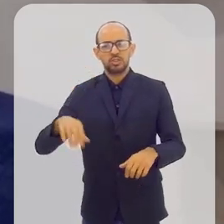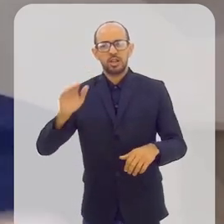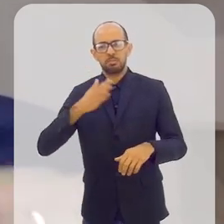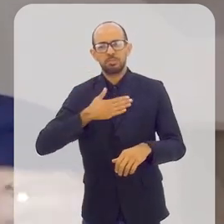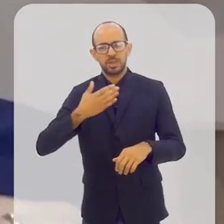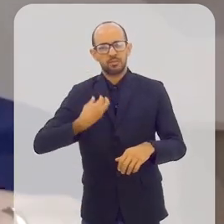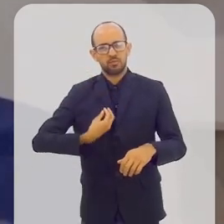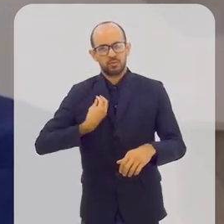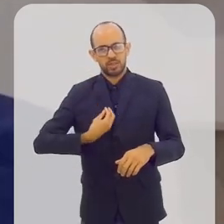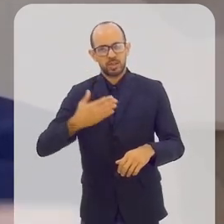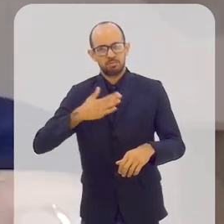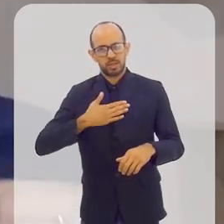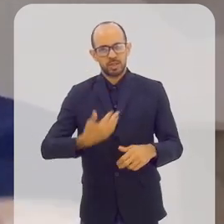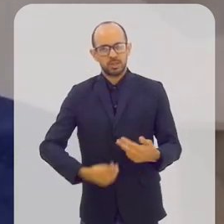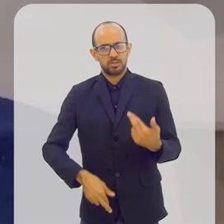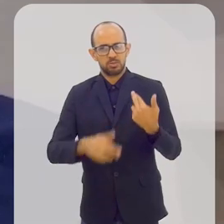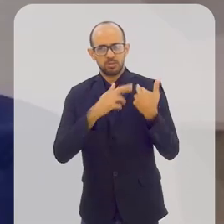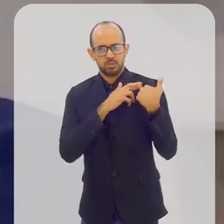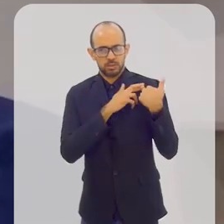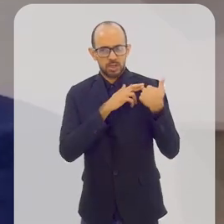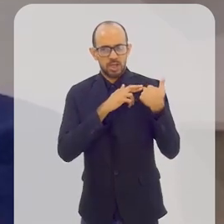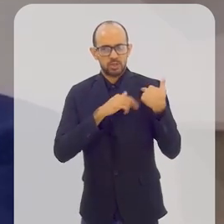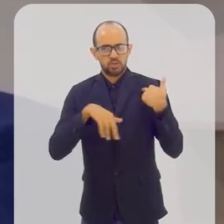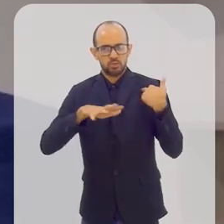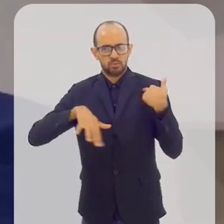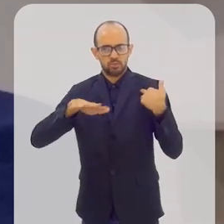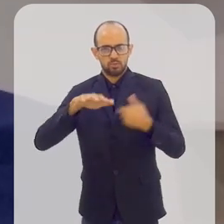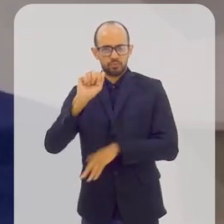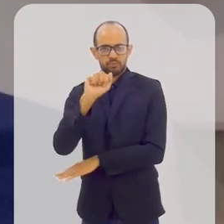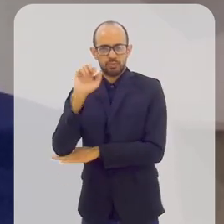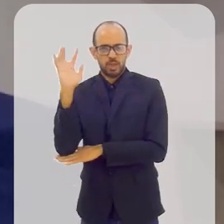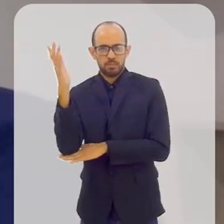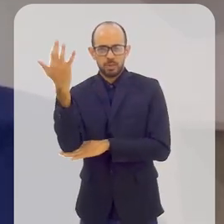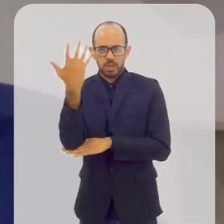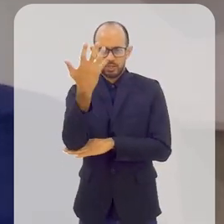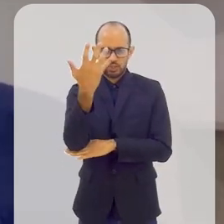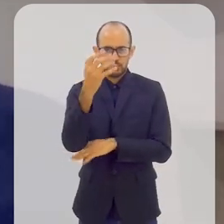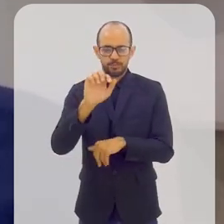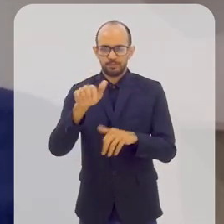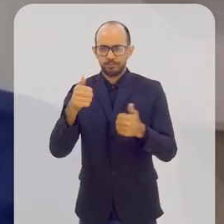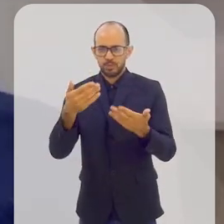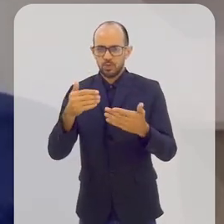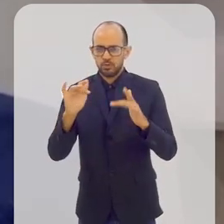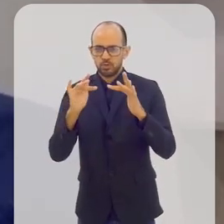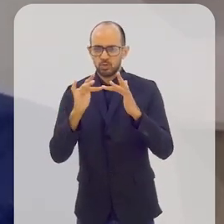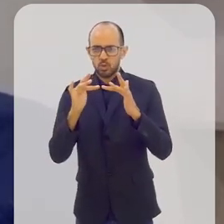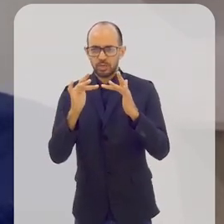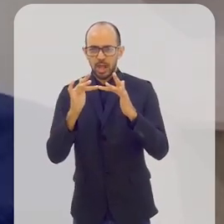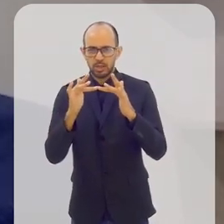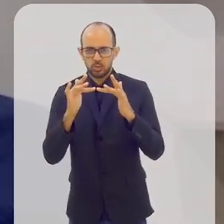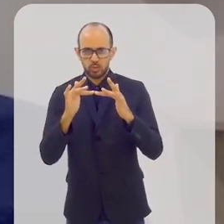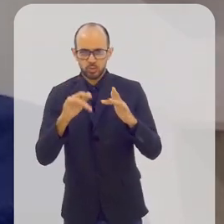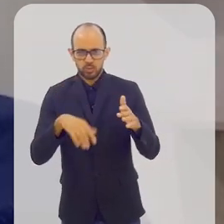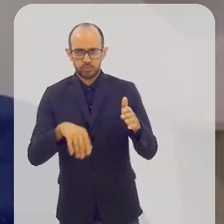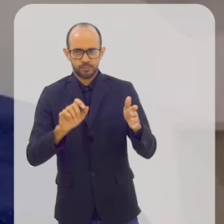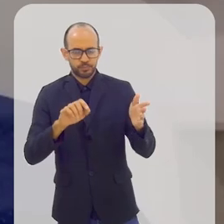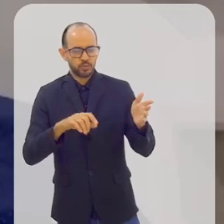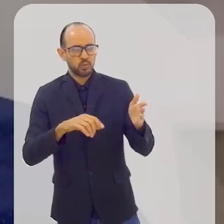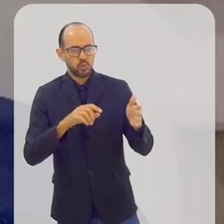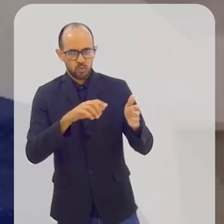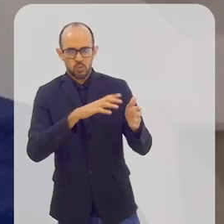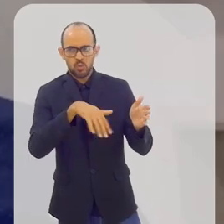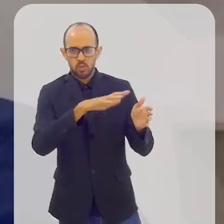em prol da minha vida, minha responsabilidade, do meio ambiente. Eu encontrei o Instituto Lixo Zero. Fiz o contato